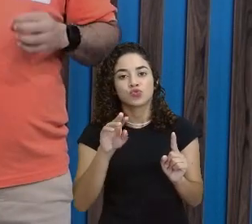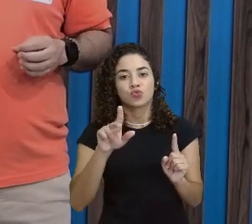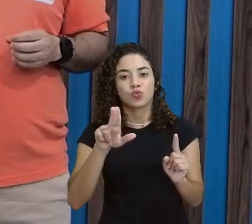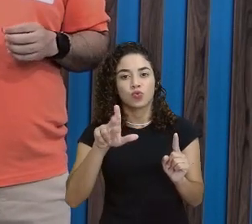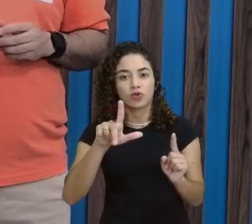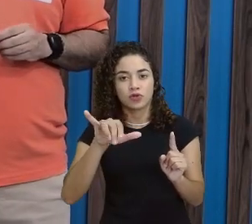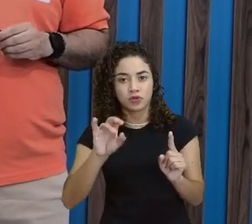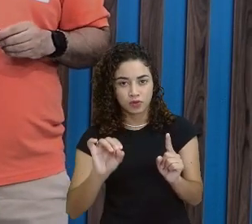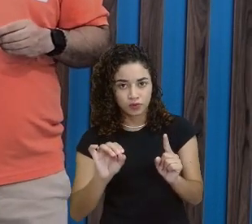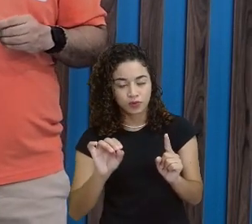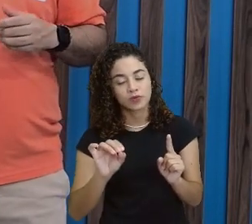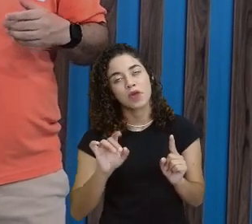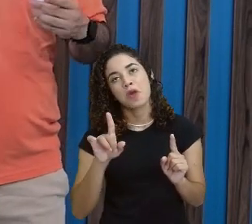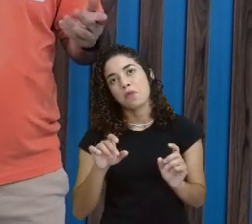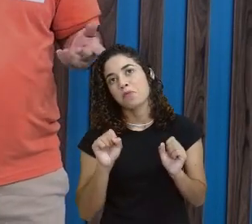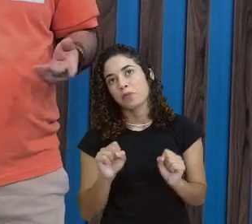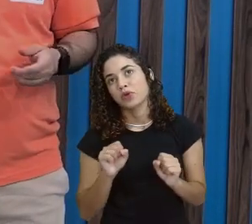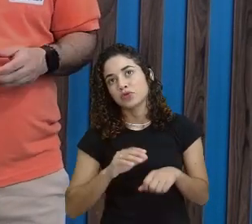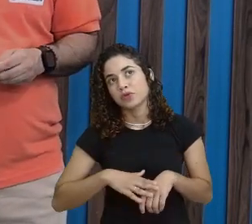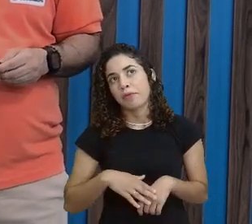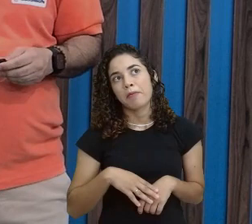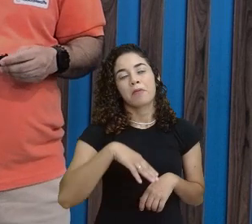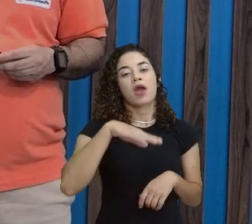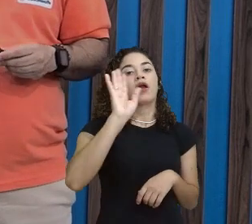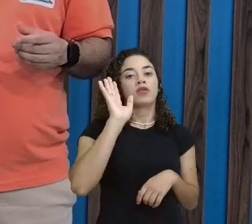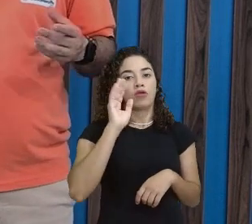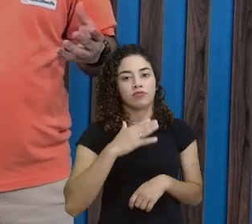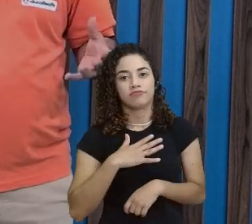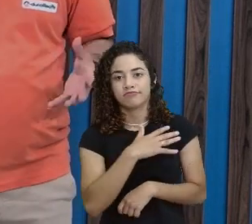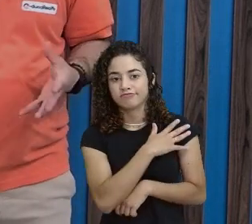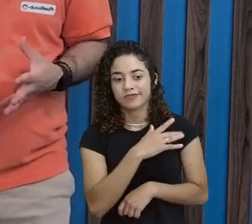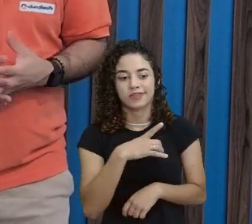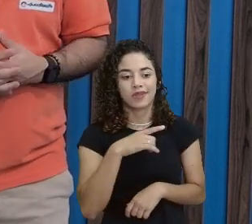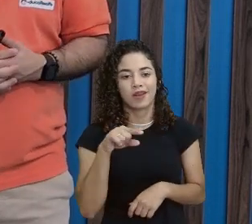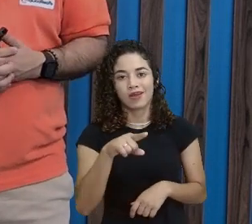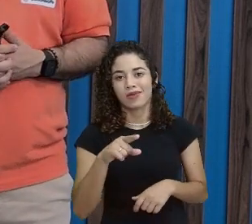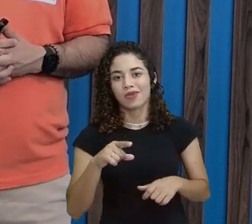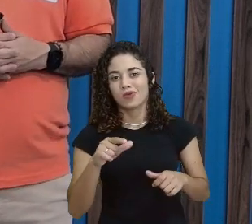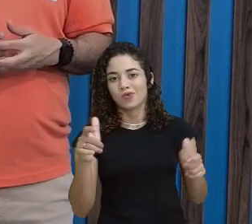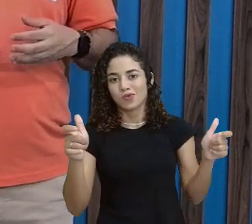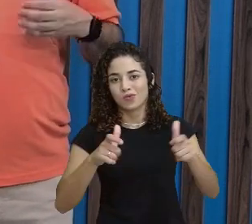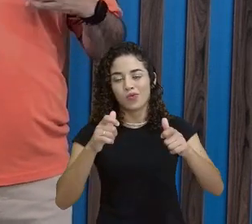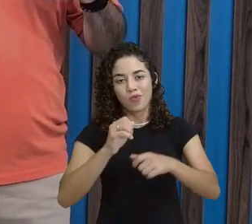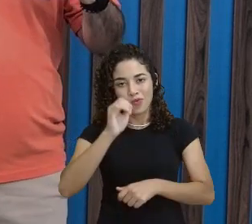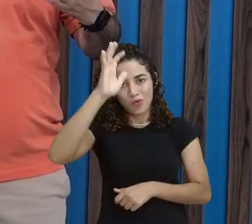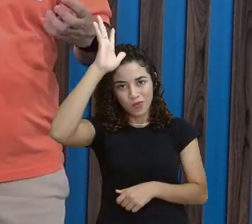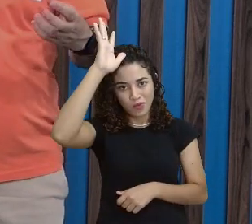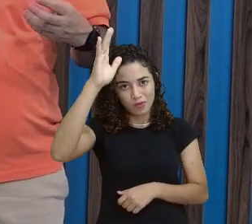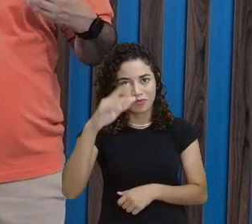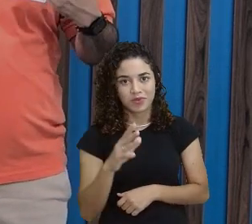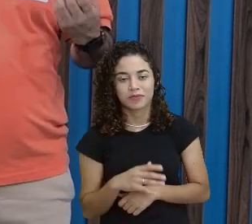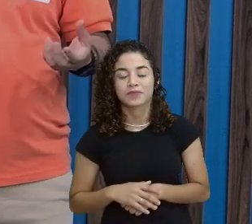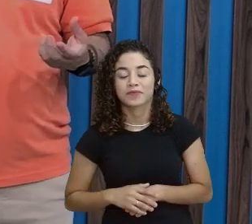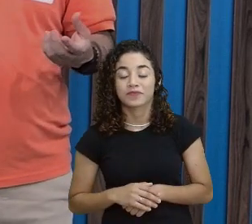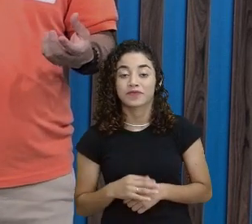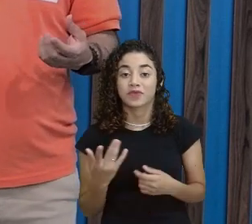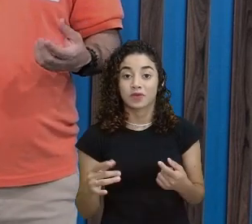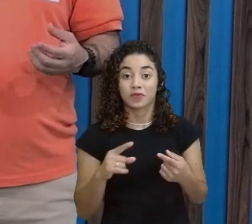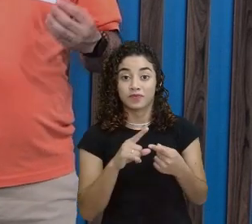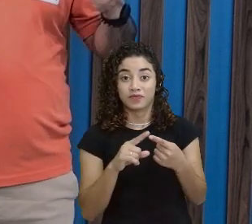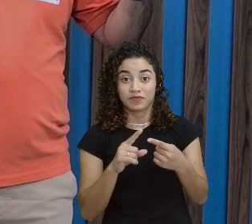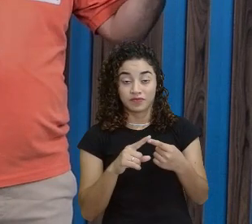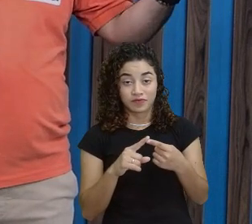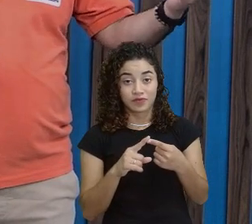foi talvez o maior general, né, que o Império Romano já teve. Então, o título de César,